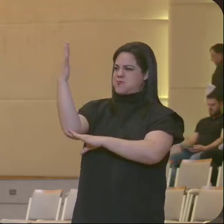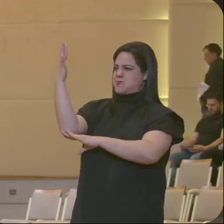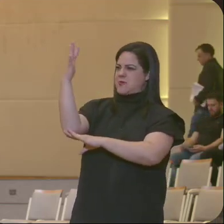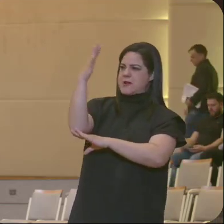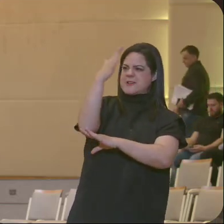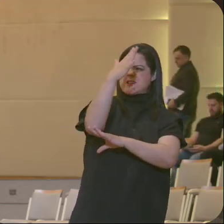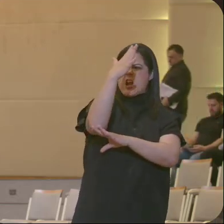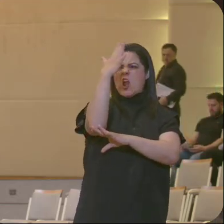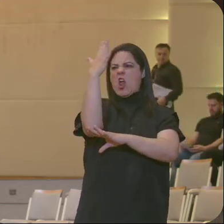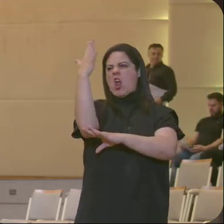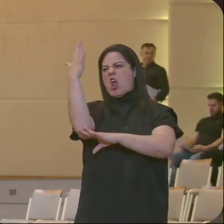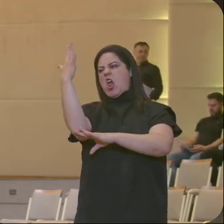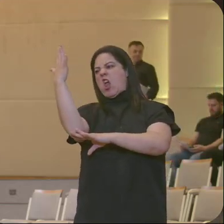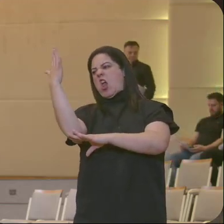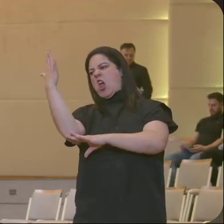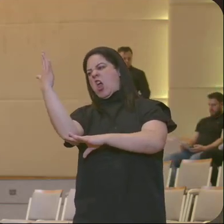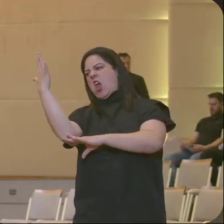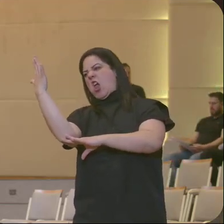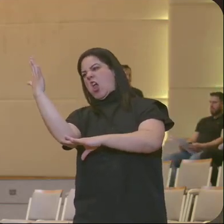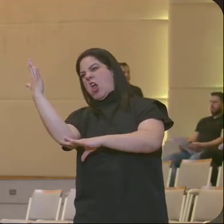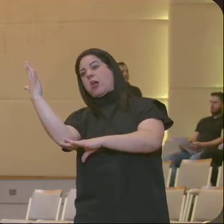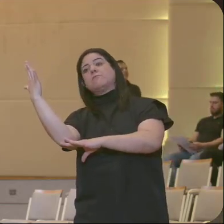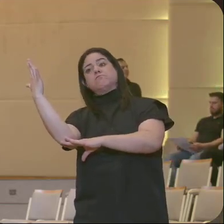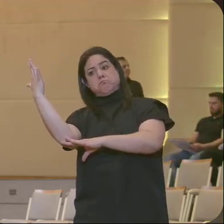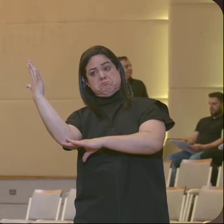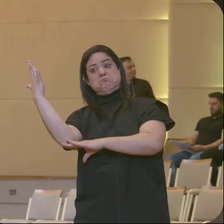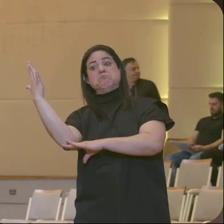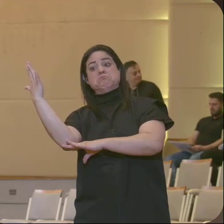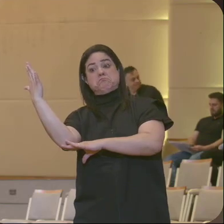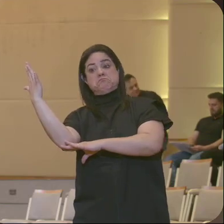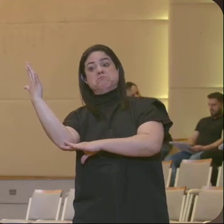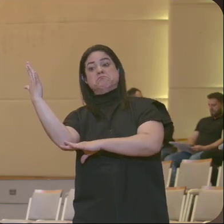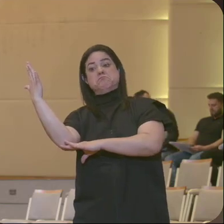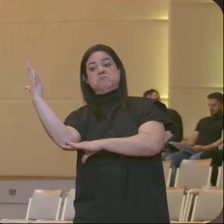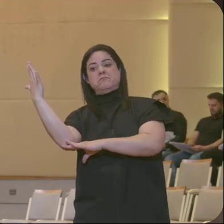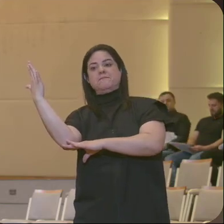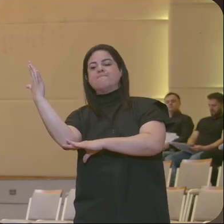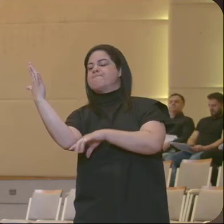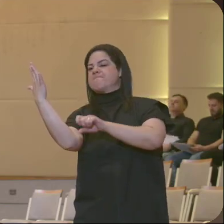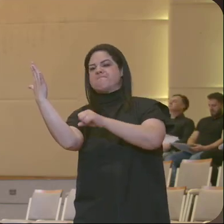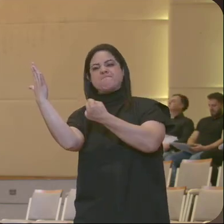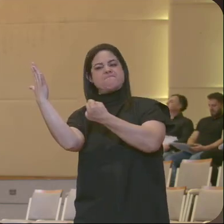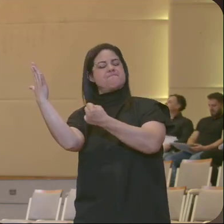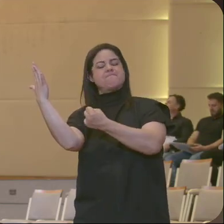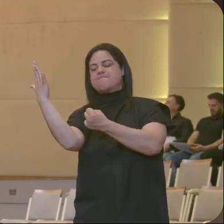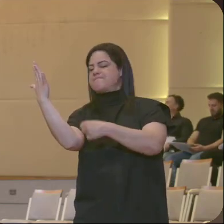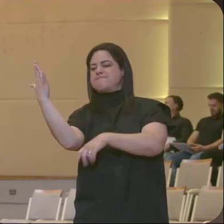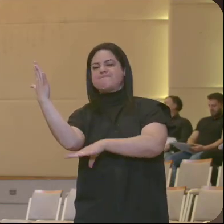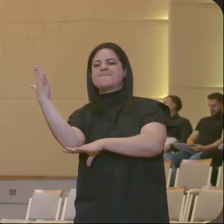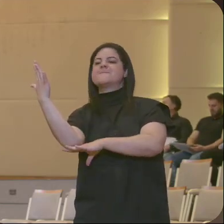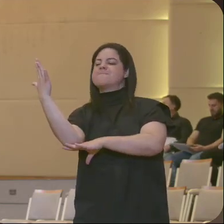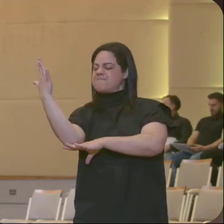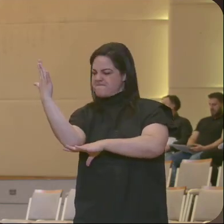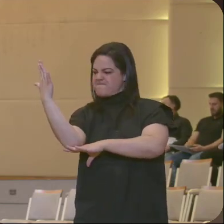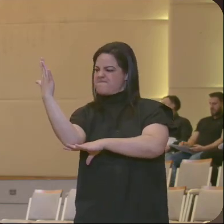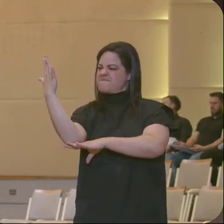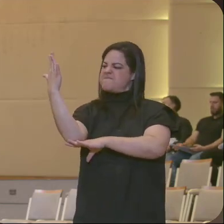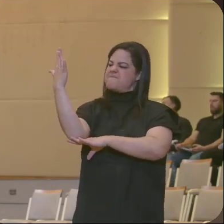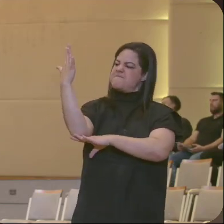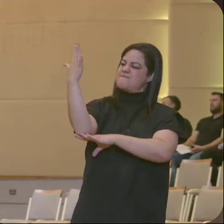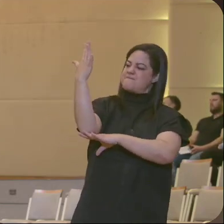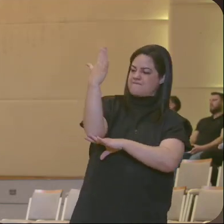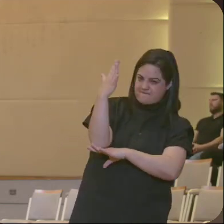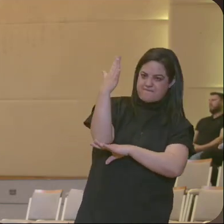se enverga, ela tem a capacidade de se envergar, mas ela não quebra. E quando a tempestade passa,